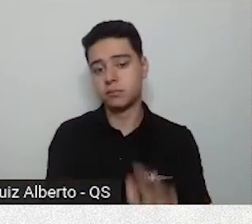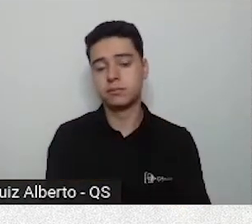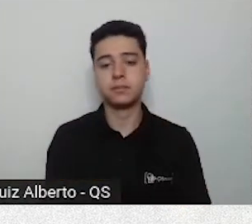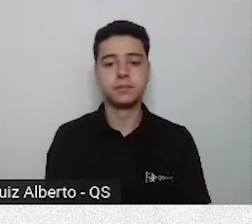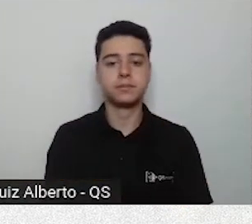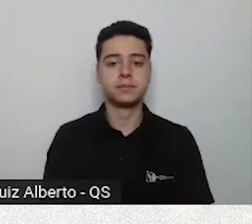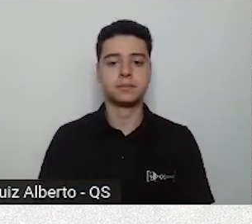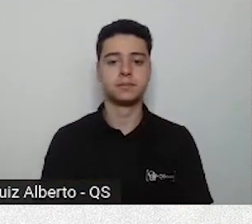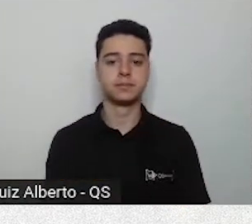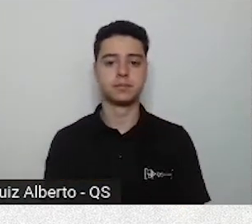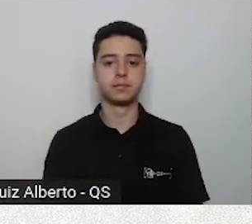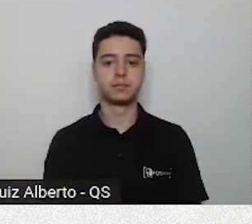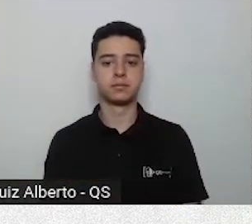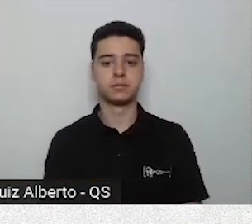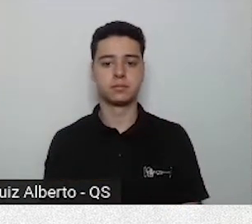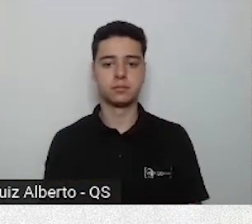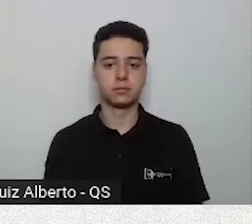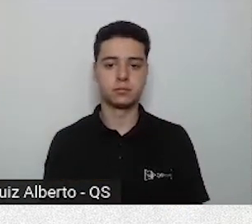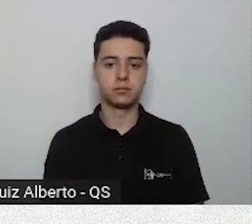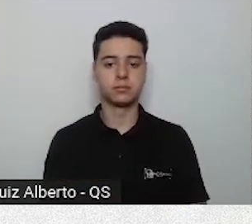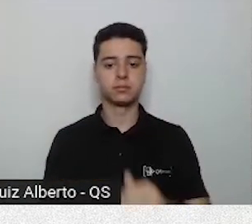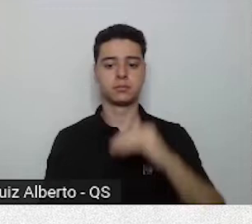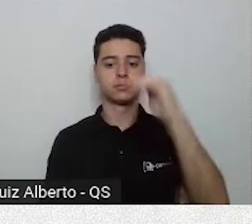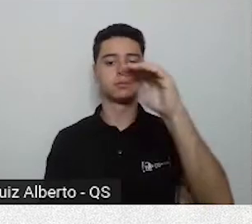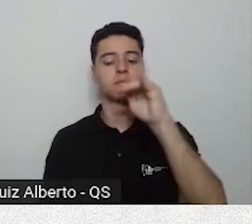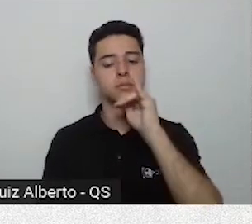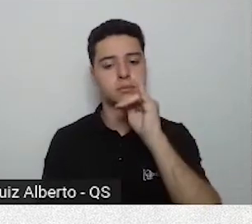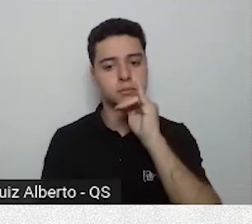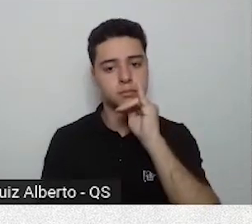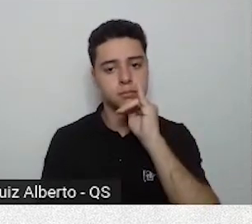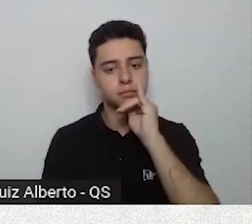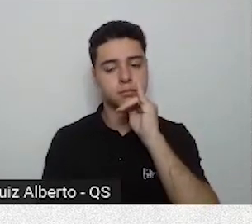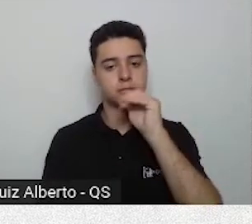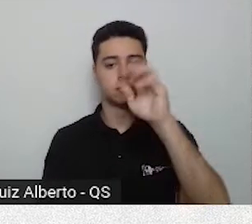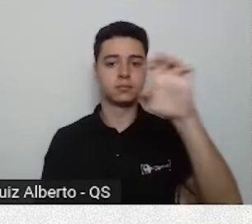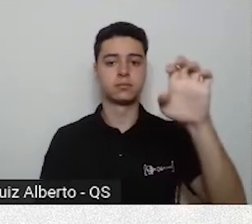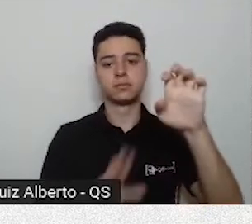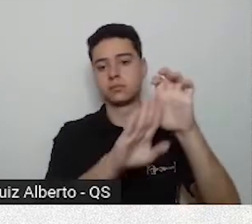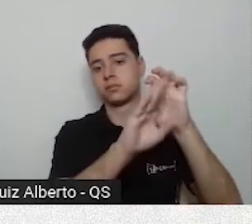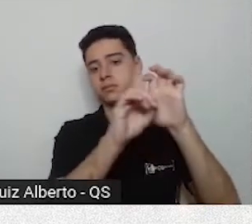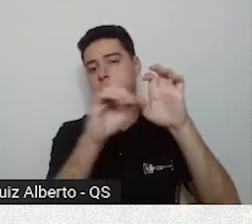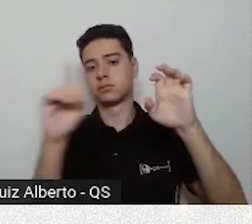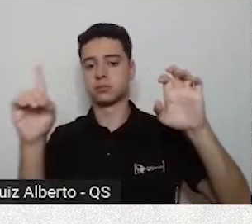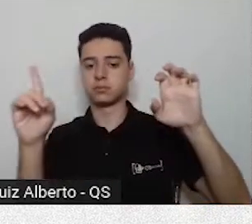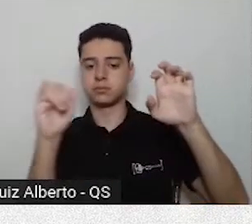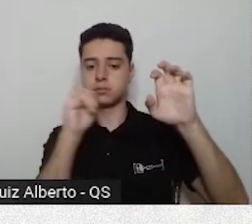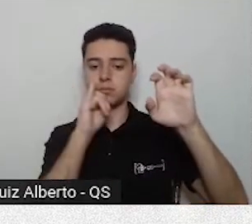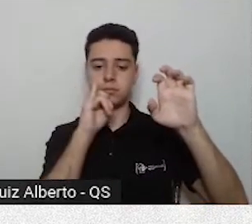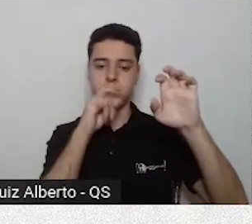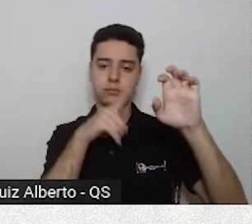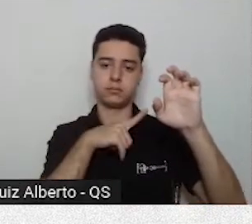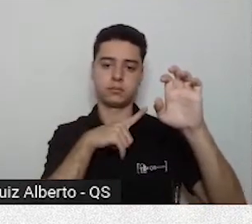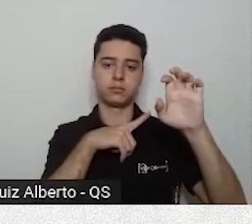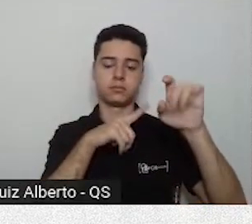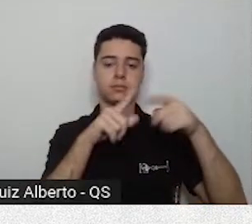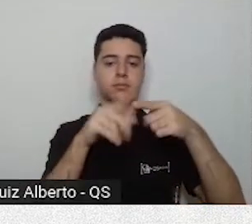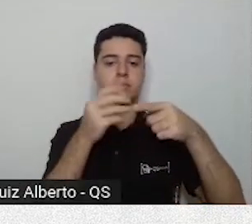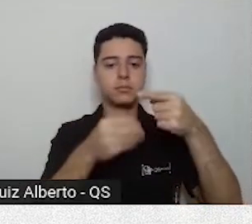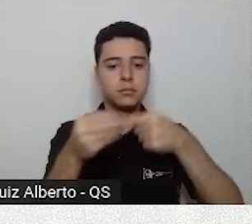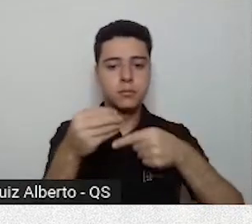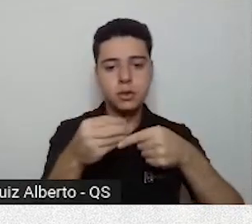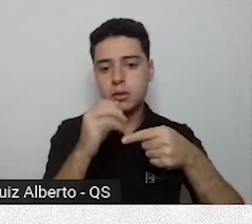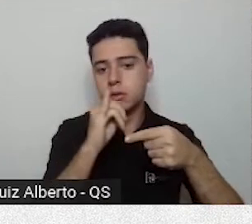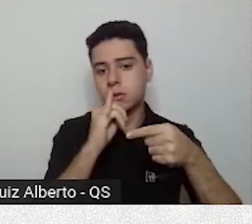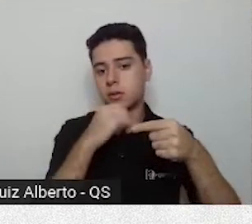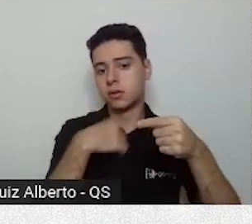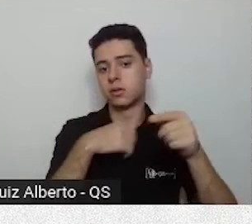Então, na linha superior, da esquerda para a direita, tem a mistura que eu tinha feito com